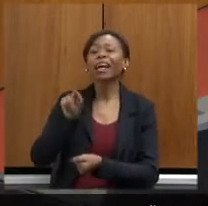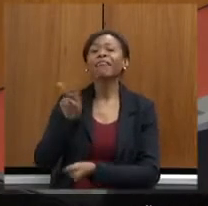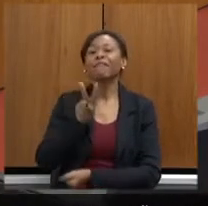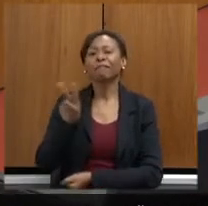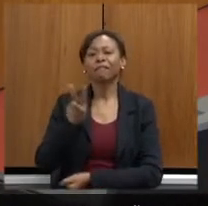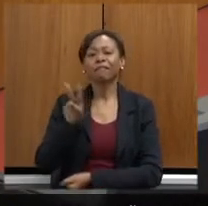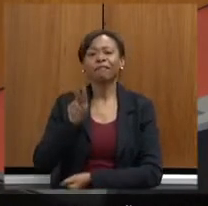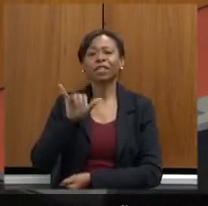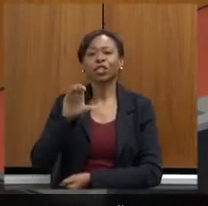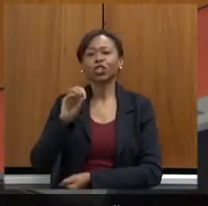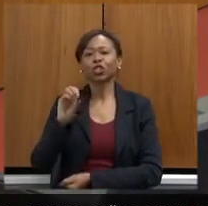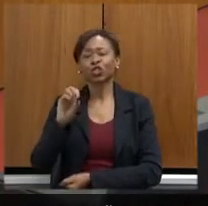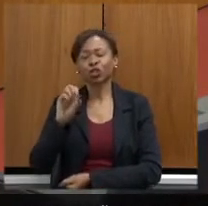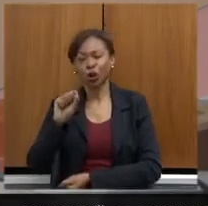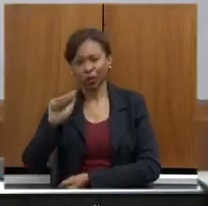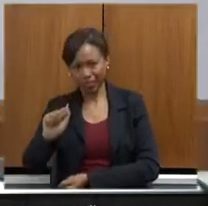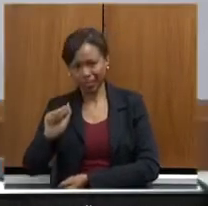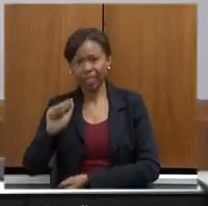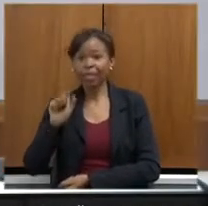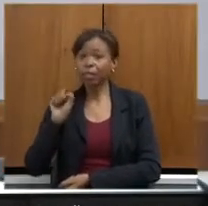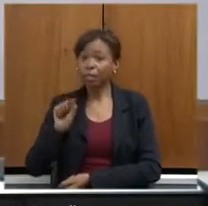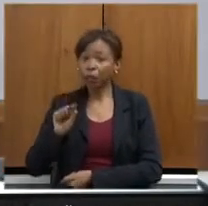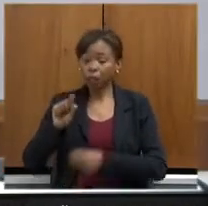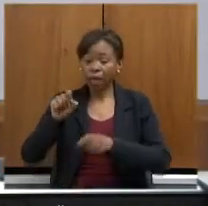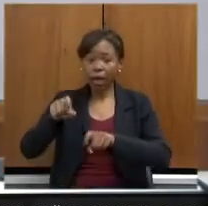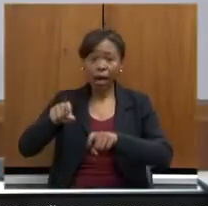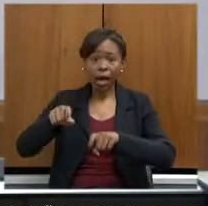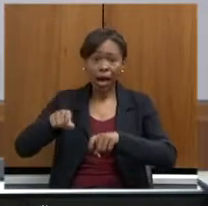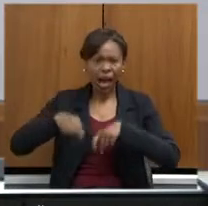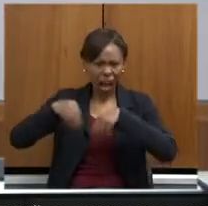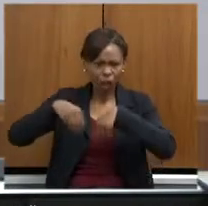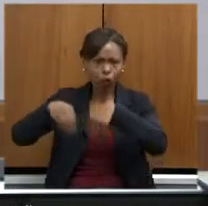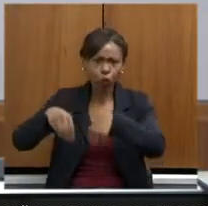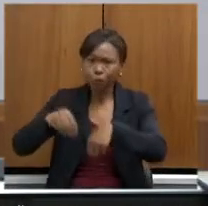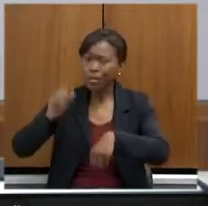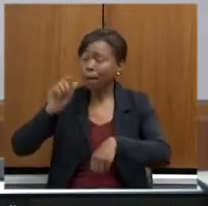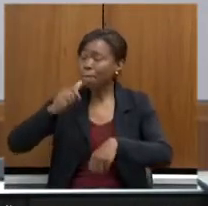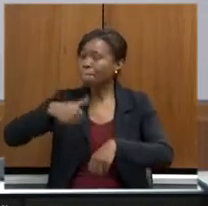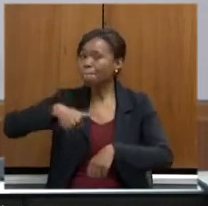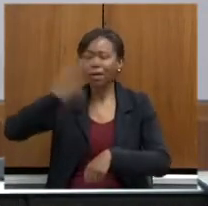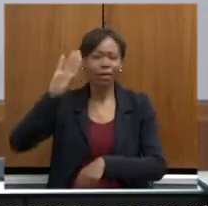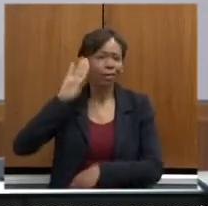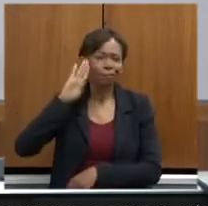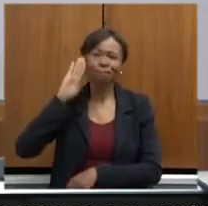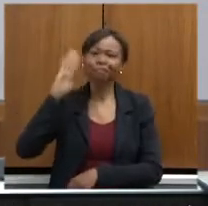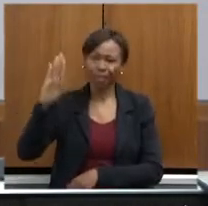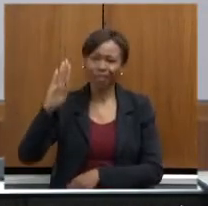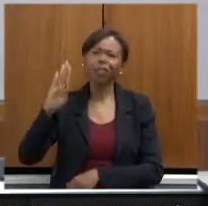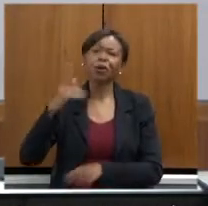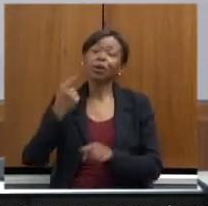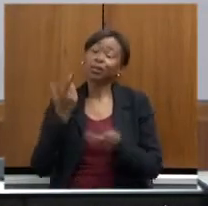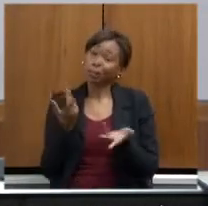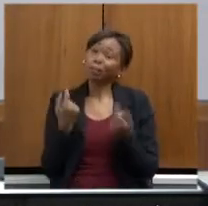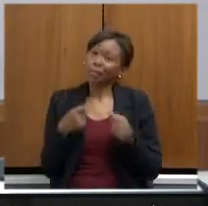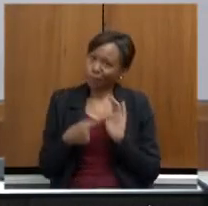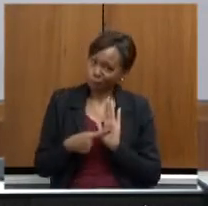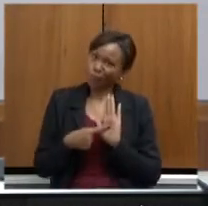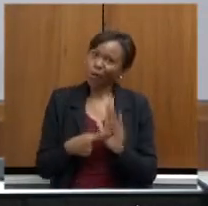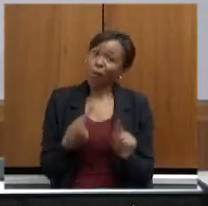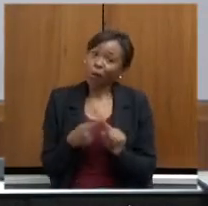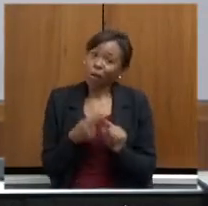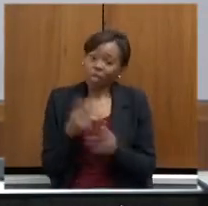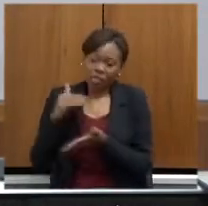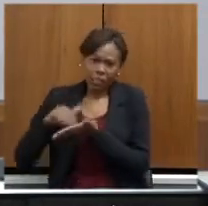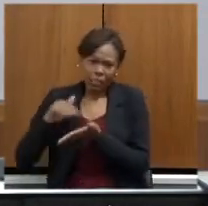né ultrapassa todas as fronteiras então eu sempre tem que fazer essa referência né porque todo secretário Ministro e